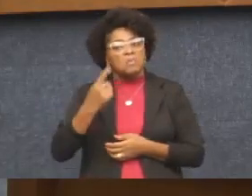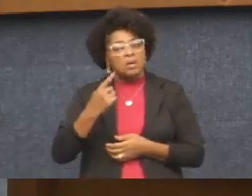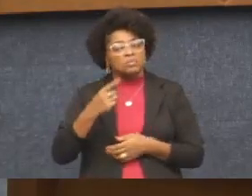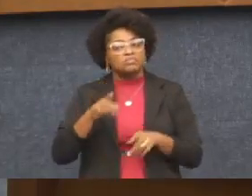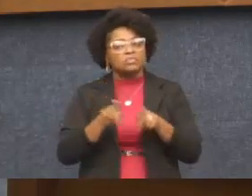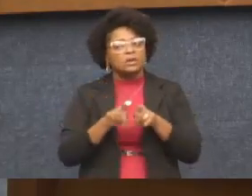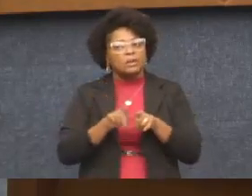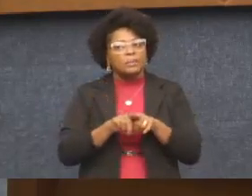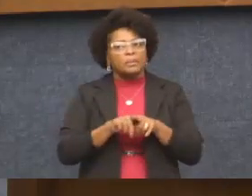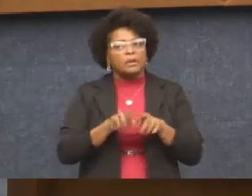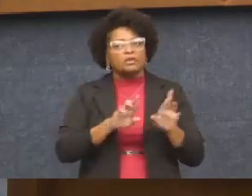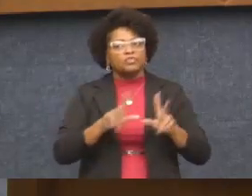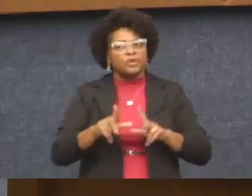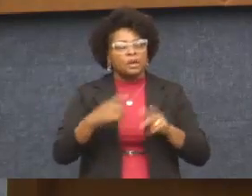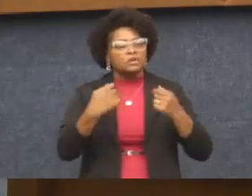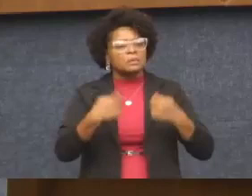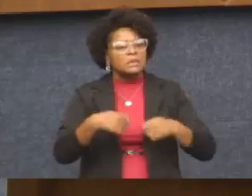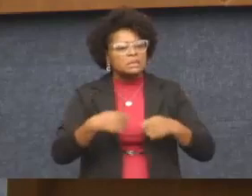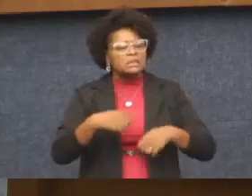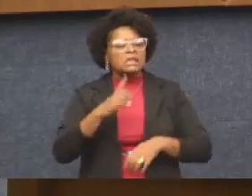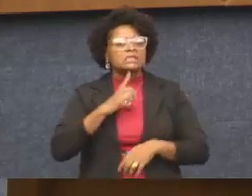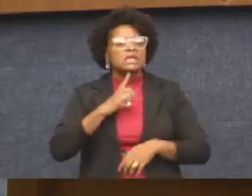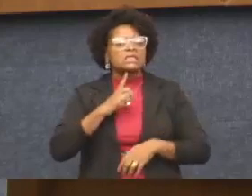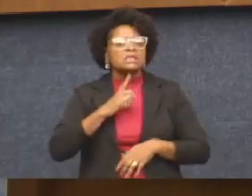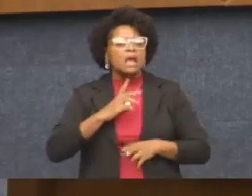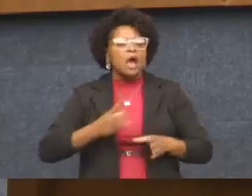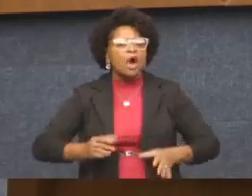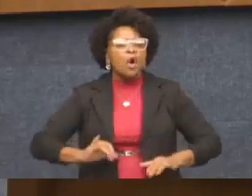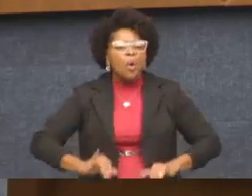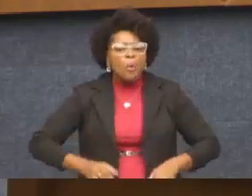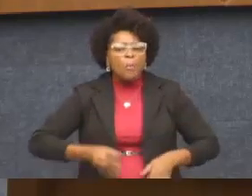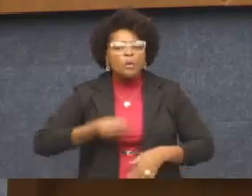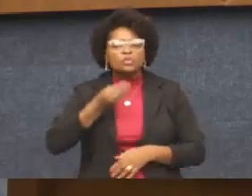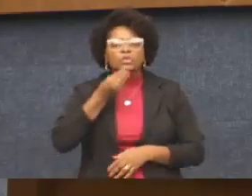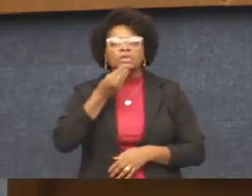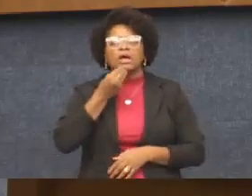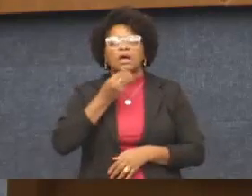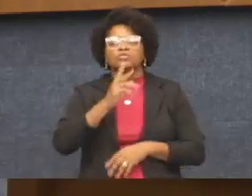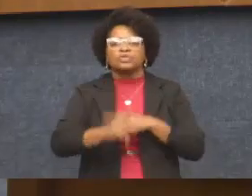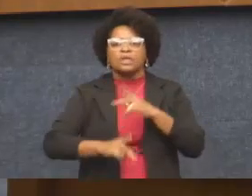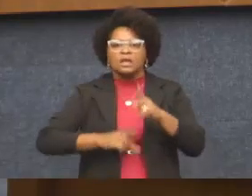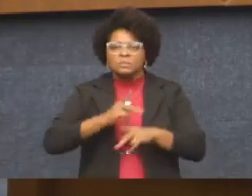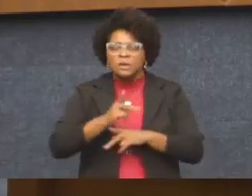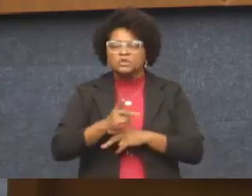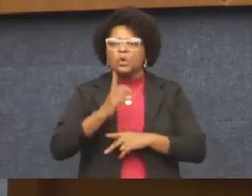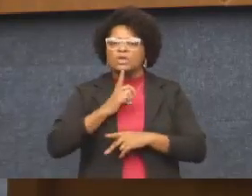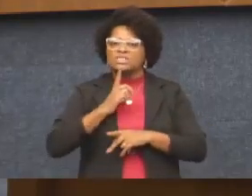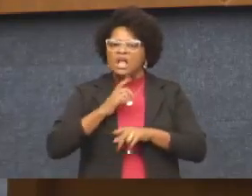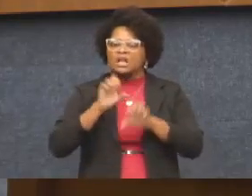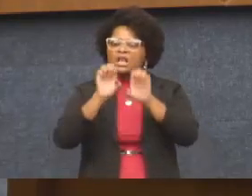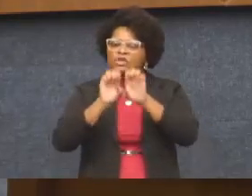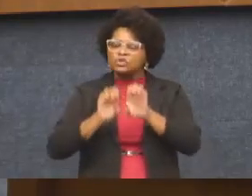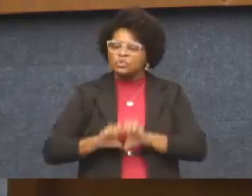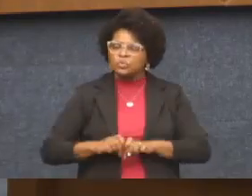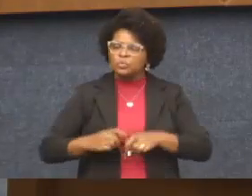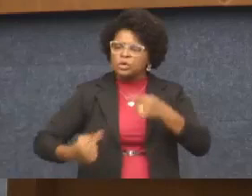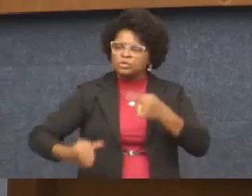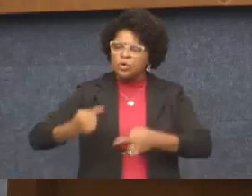a gente precisa dar condições às pessoas se estruturarem e terem ali condições de competir de igual para